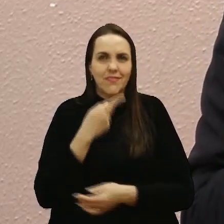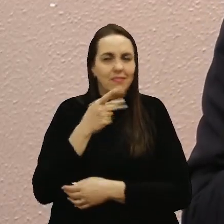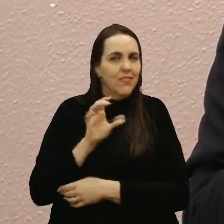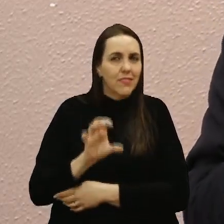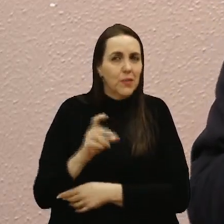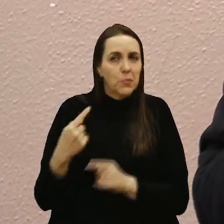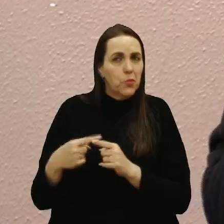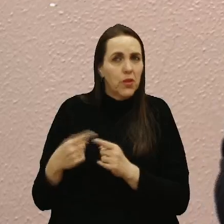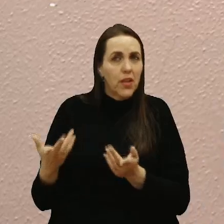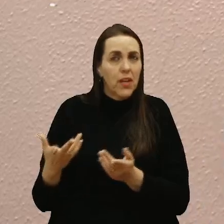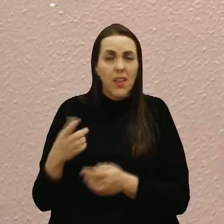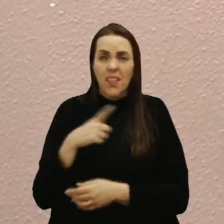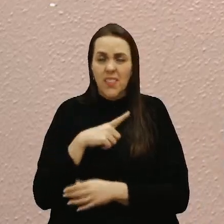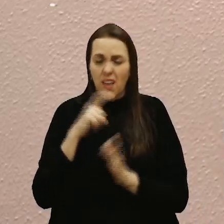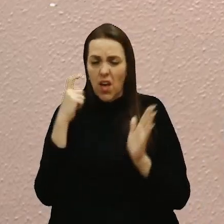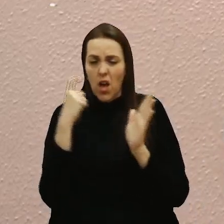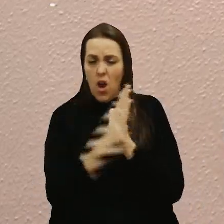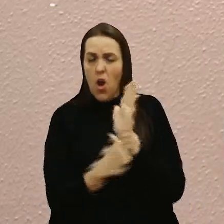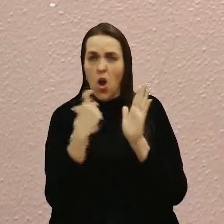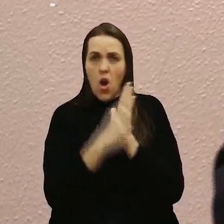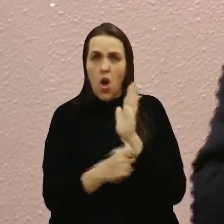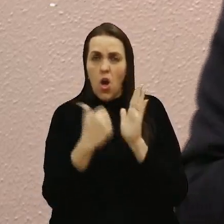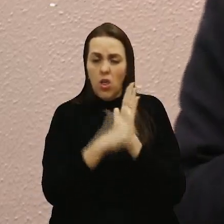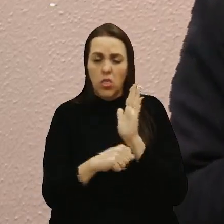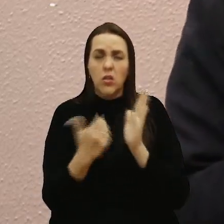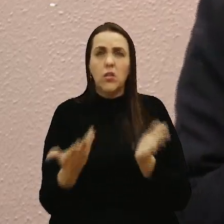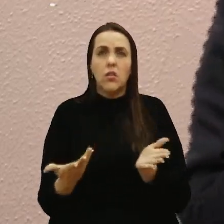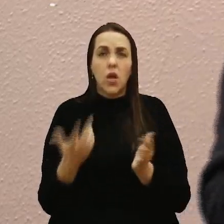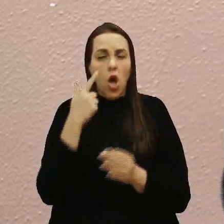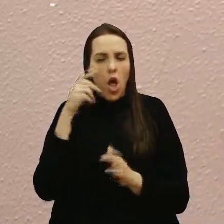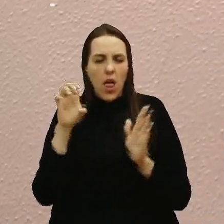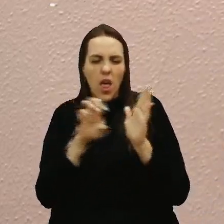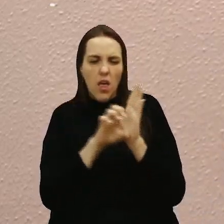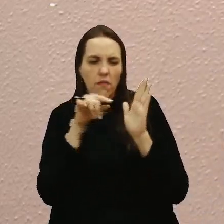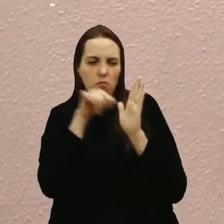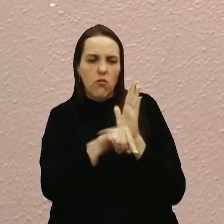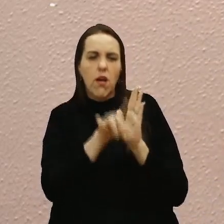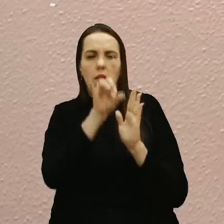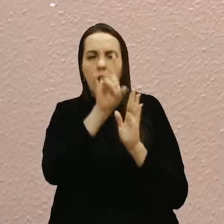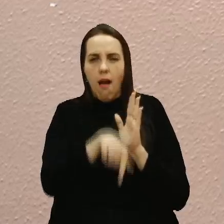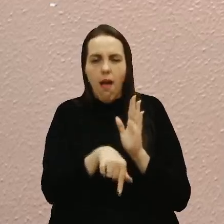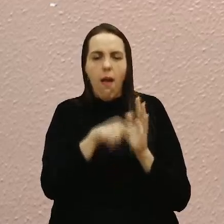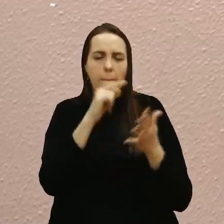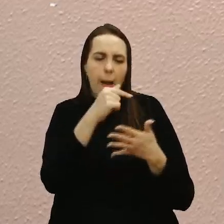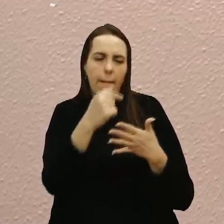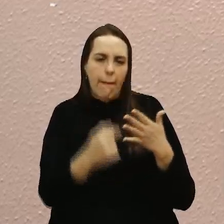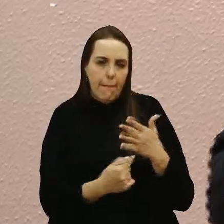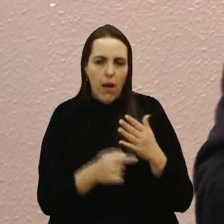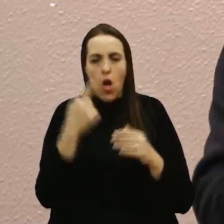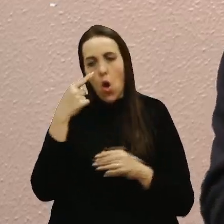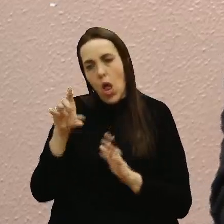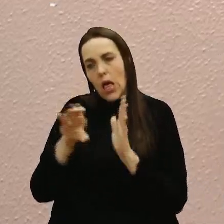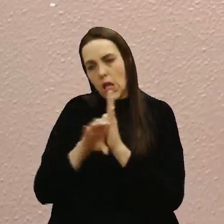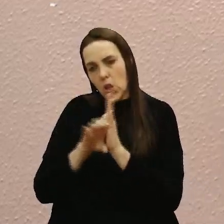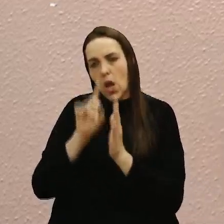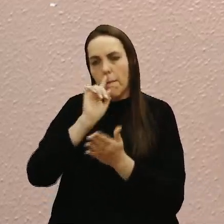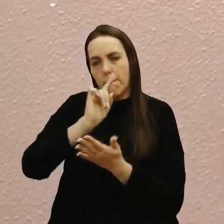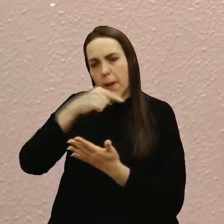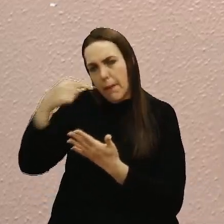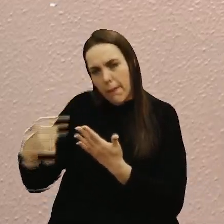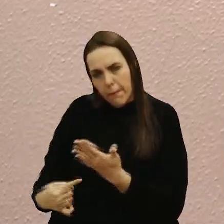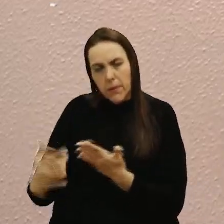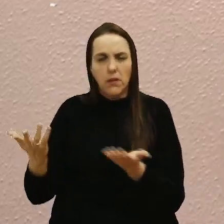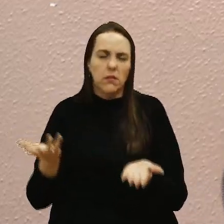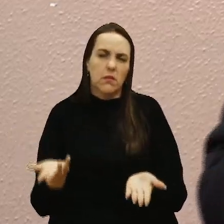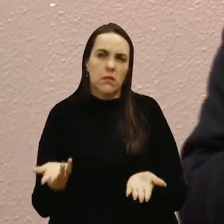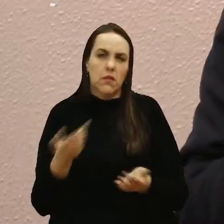a gente tem mania de rotular, vereador Libardi. A gente olha para os evangélicos e diz que os evangélicos são isso, são aquilo. A gente olha para os católicos, a gente diz que são isso, são